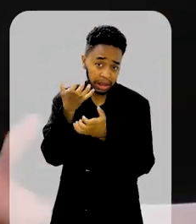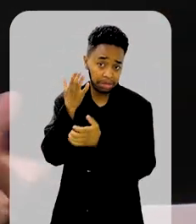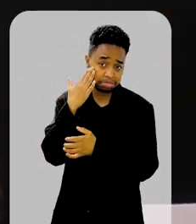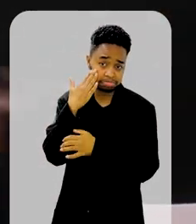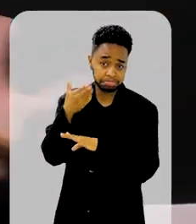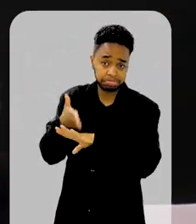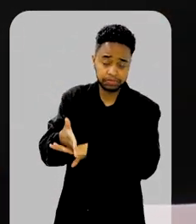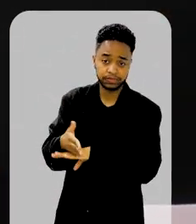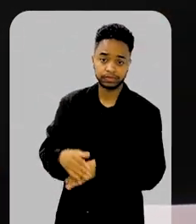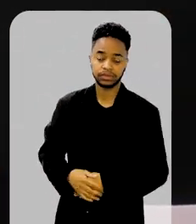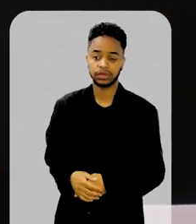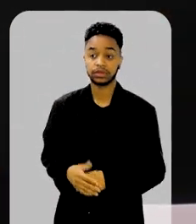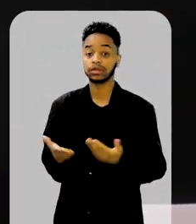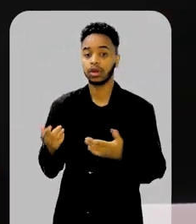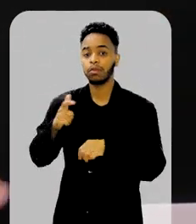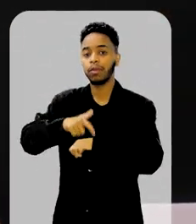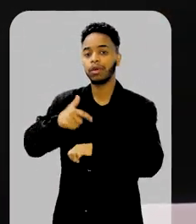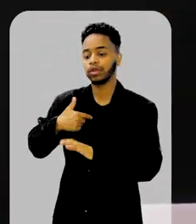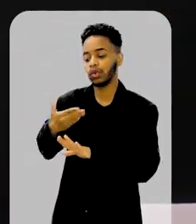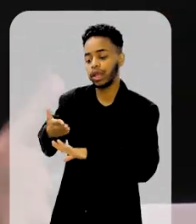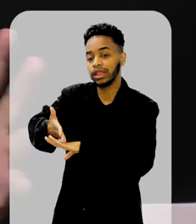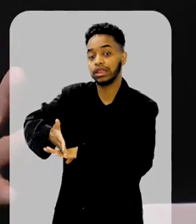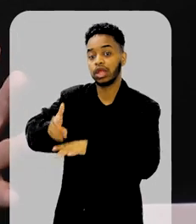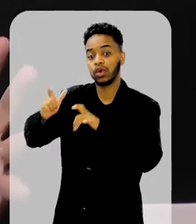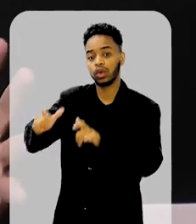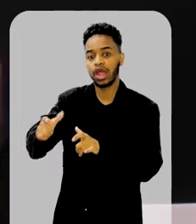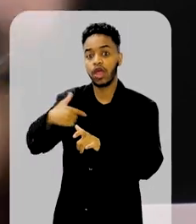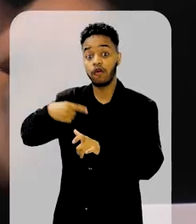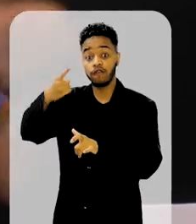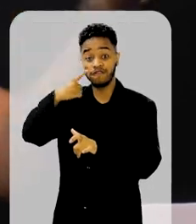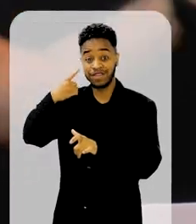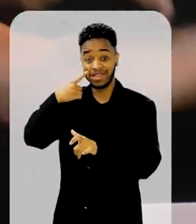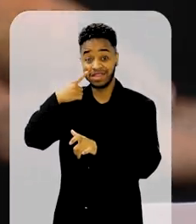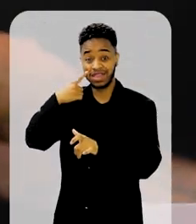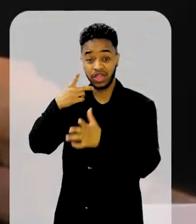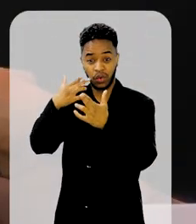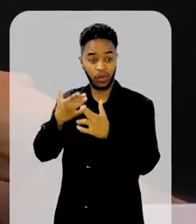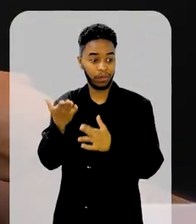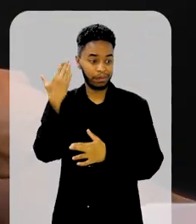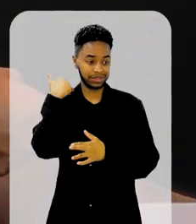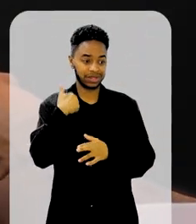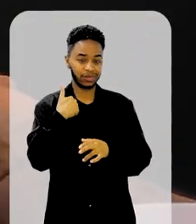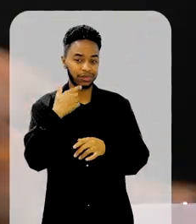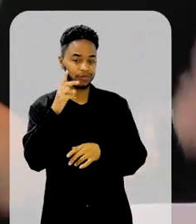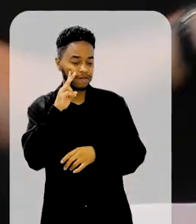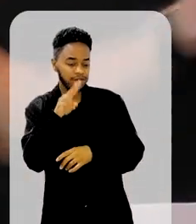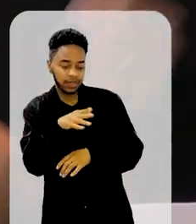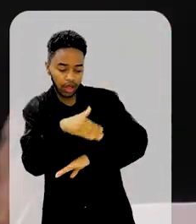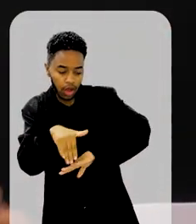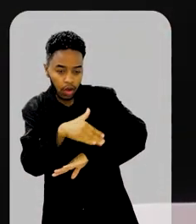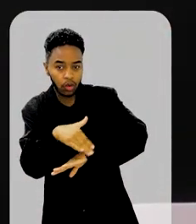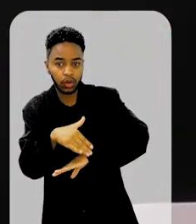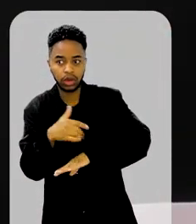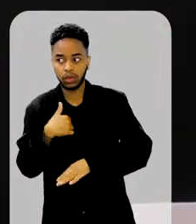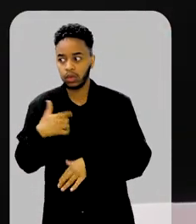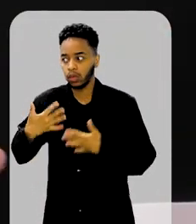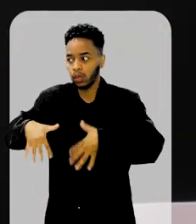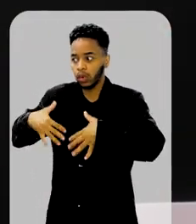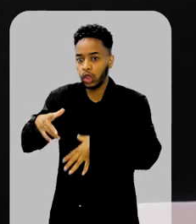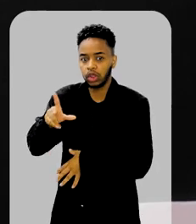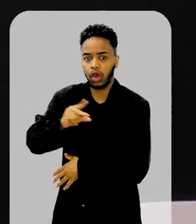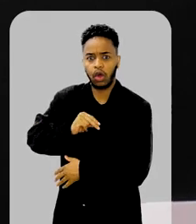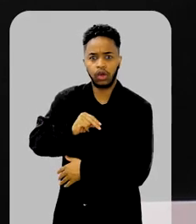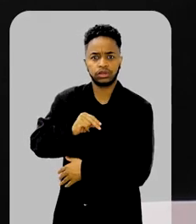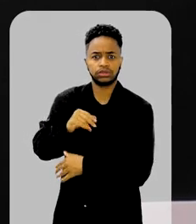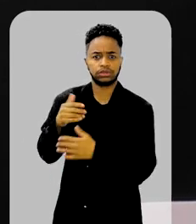tava enorme aí quando eu entrei no barracão que eu vi a construção que eu via na concentração por morar na Praça da Bandeira falei